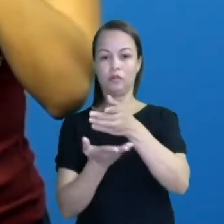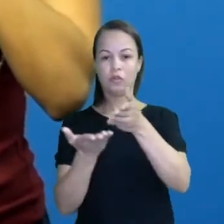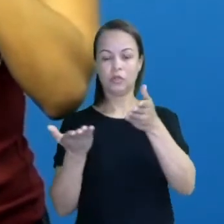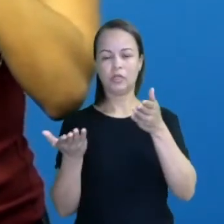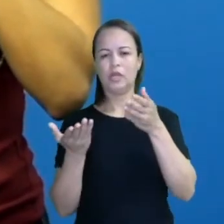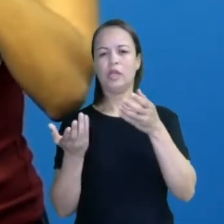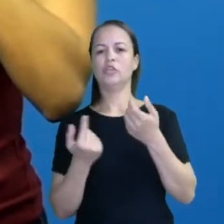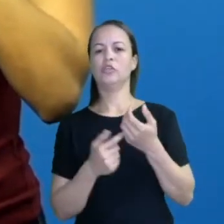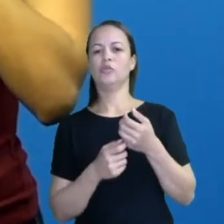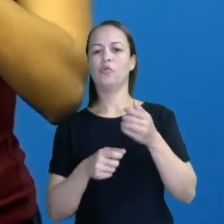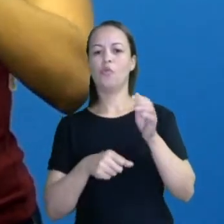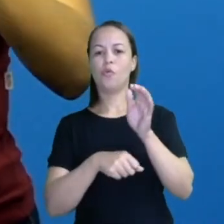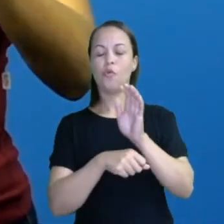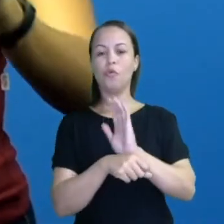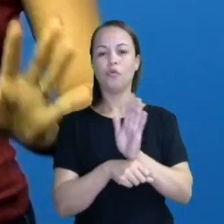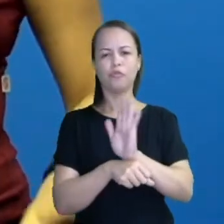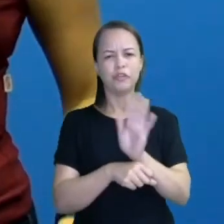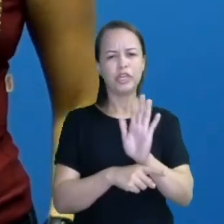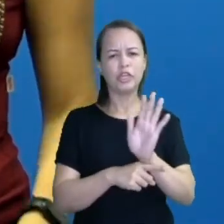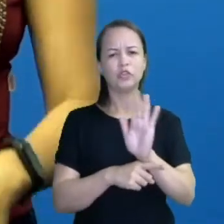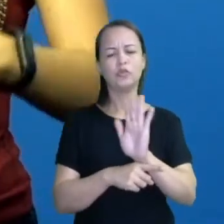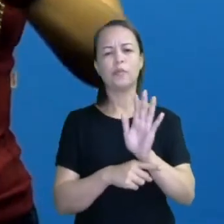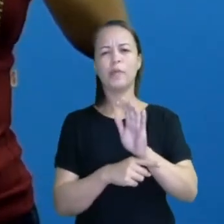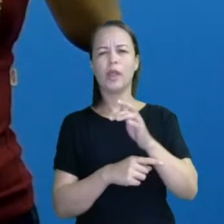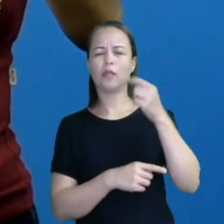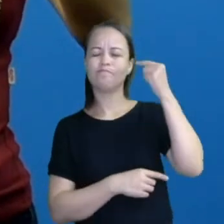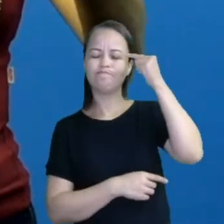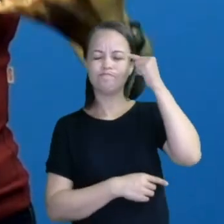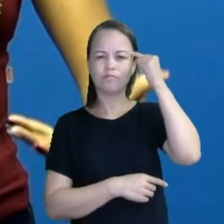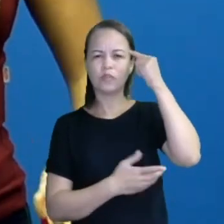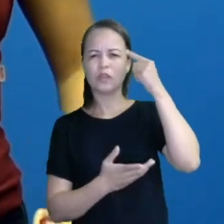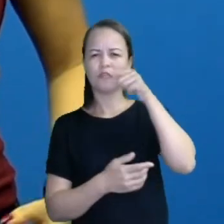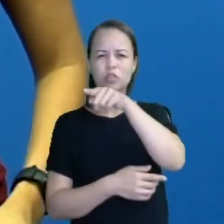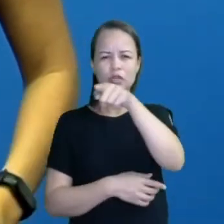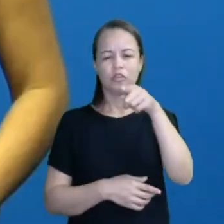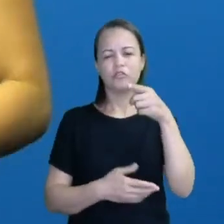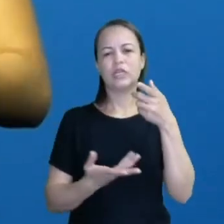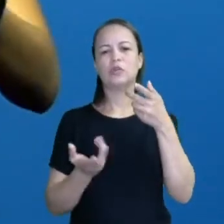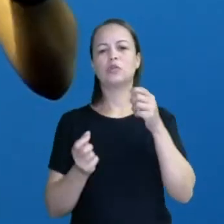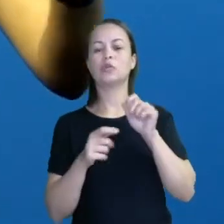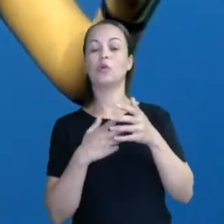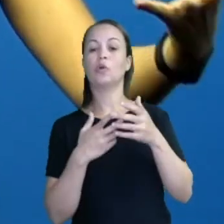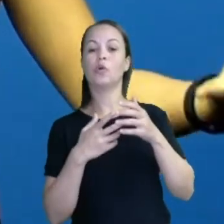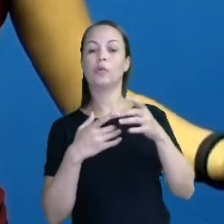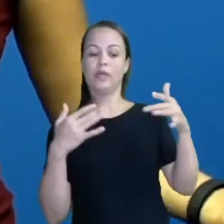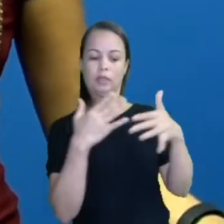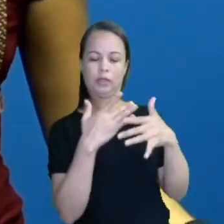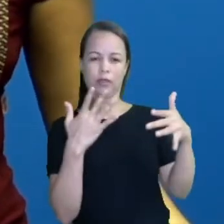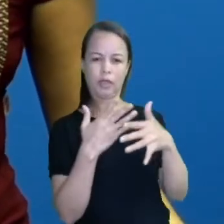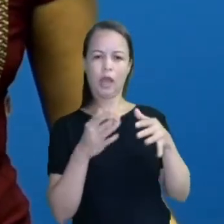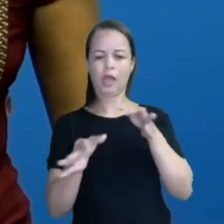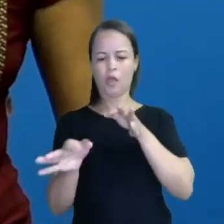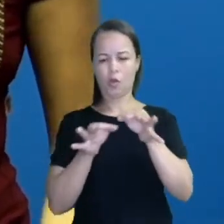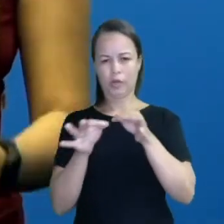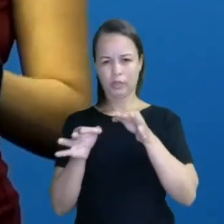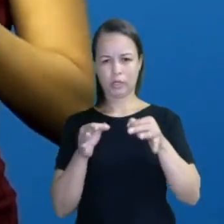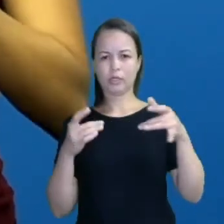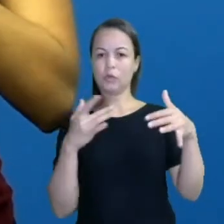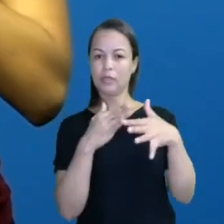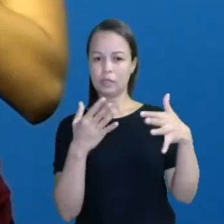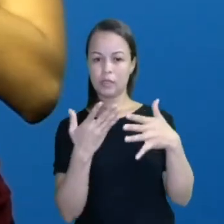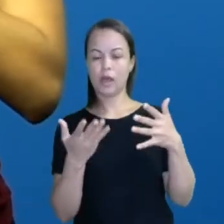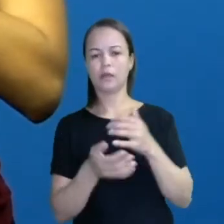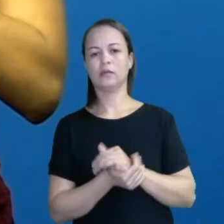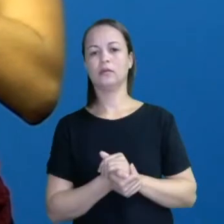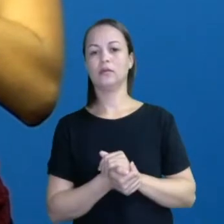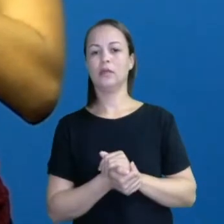bem reflexivo, tá certo? Vocês viram aí sobre as cidades, sobre infraestrutura e tudo mais. E